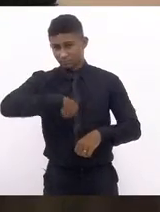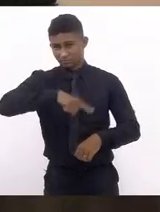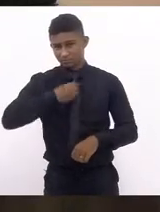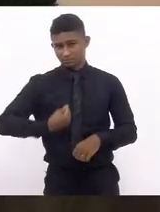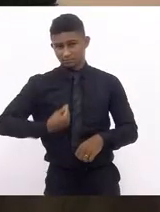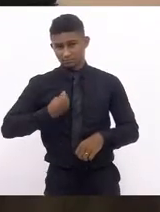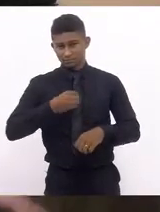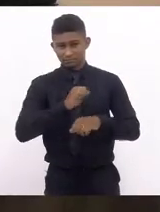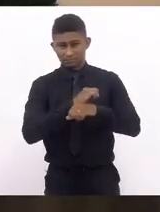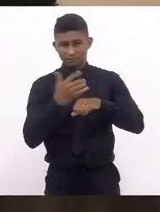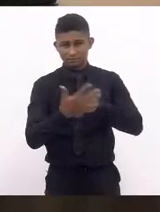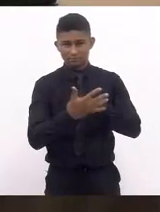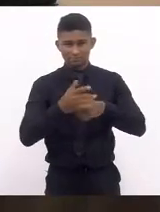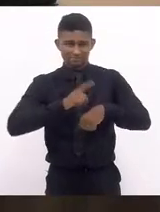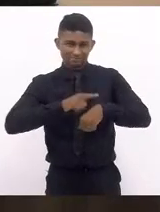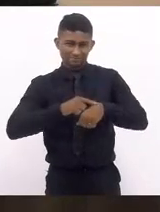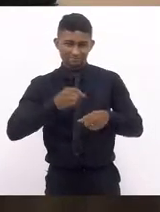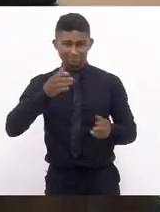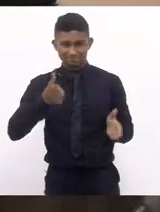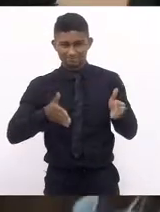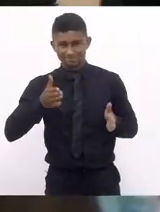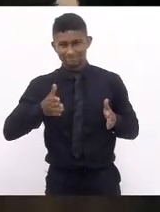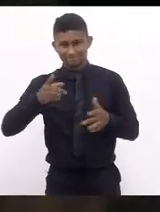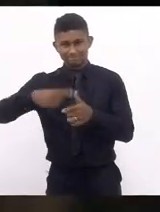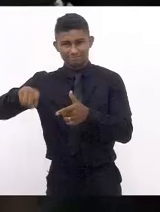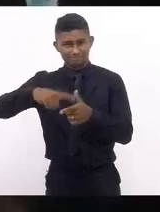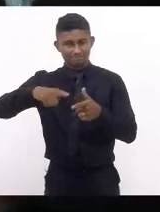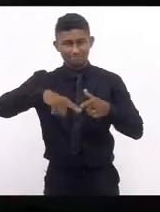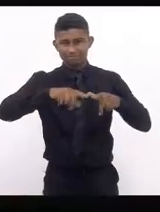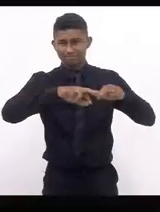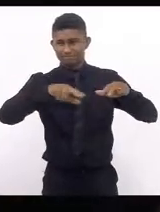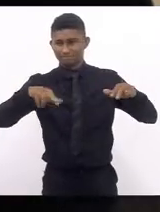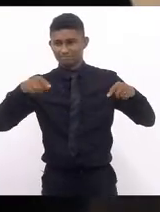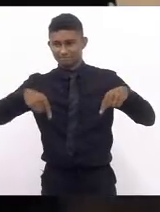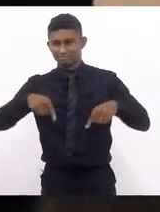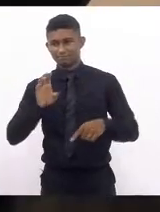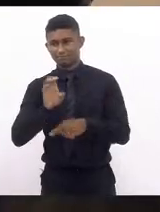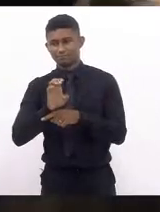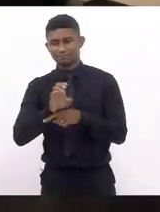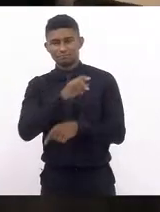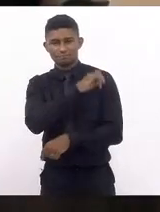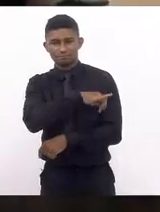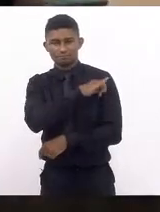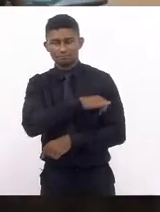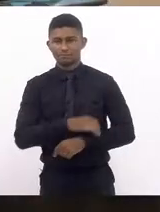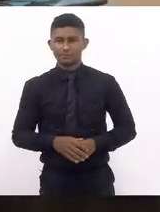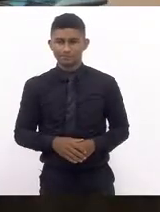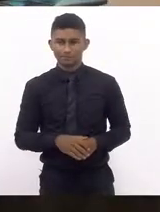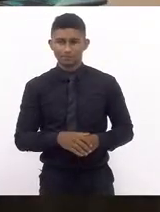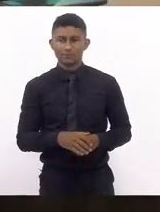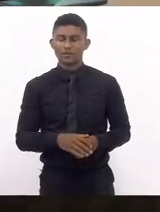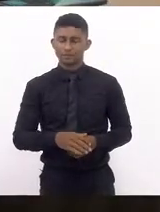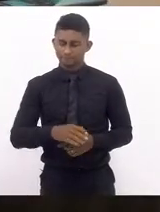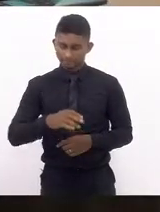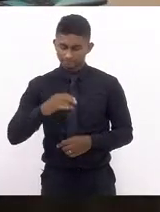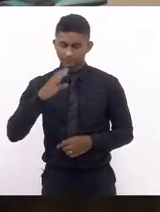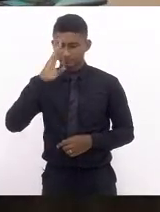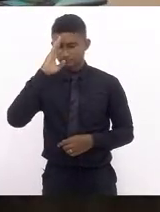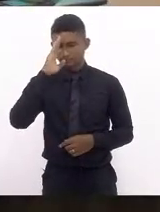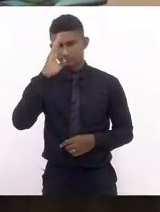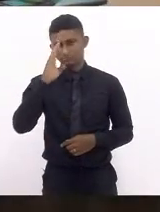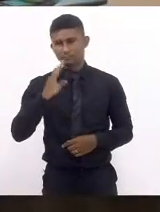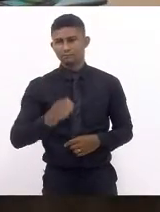pandemia de crises mande de recuperação econômica do Estado etc e tal é uma coisa fundamental